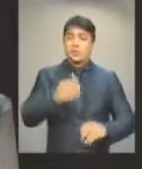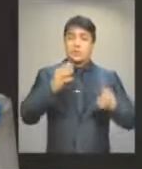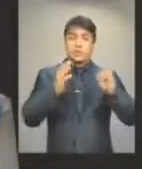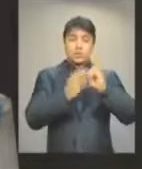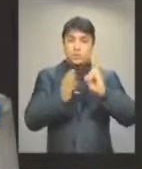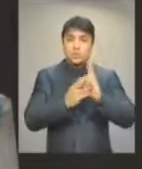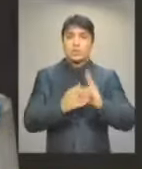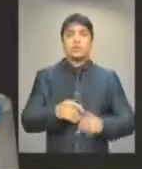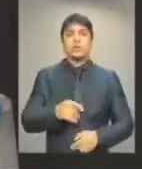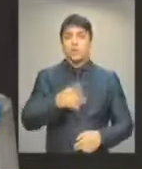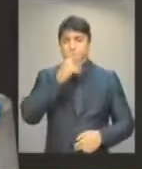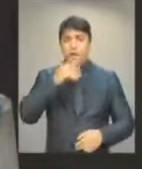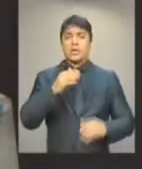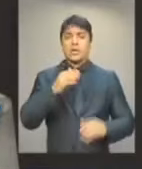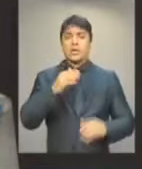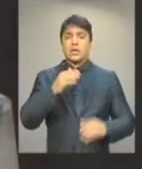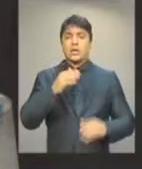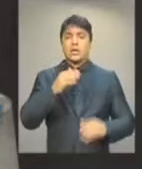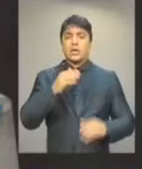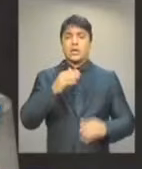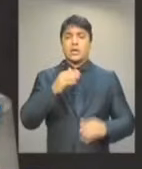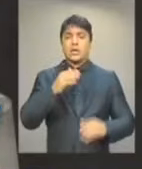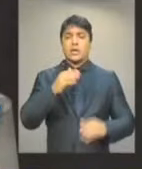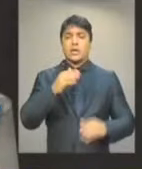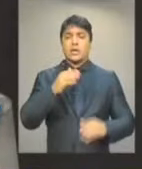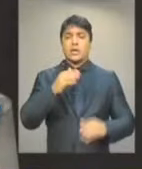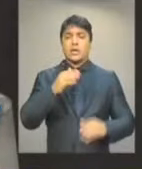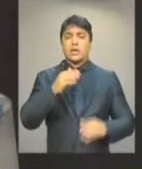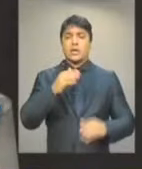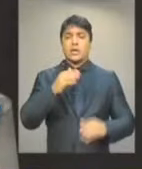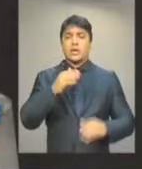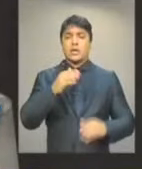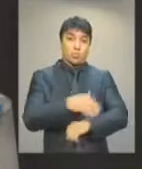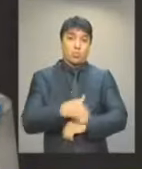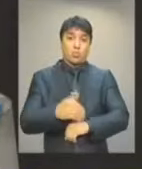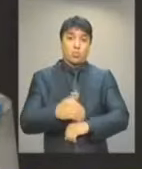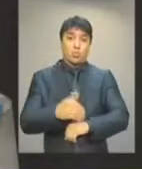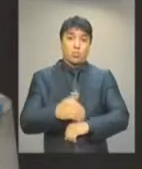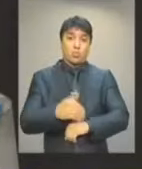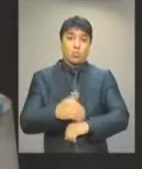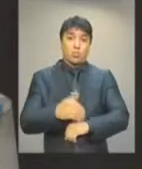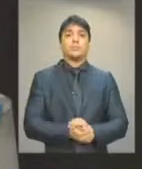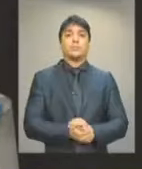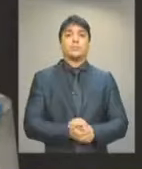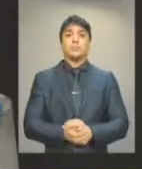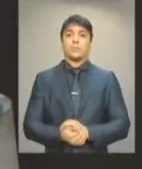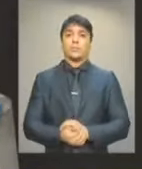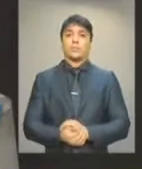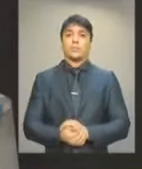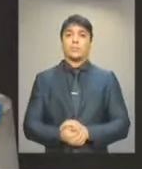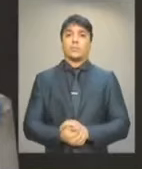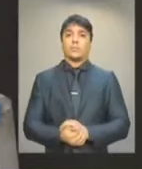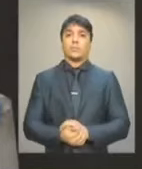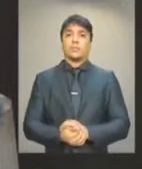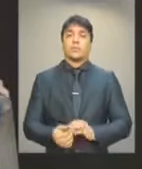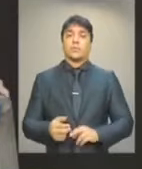sem teto, os moradores em situação de rua. Por isso mesmo, queria dizer aqui